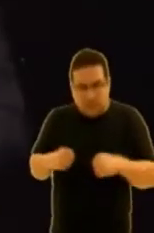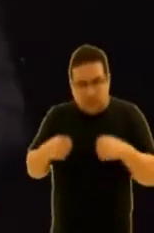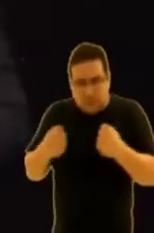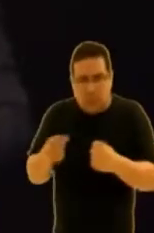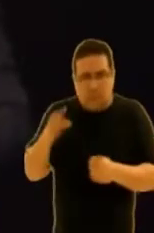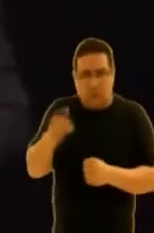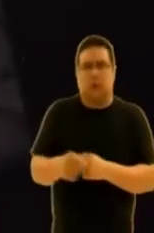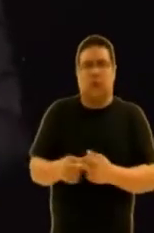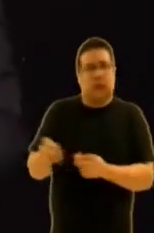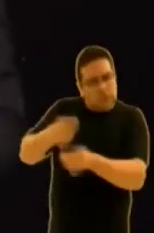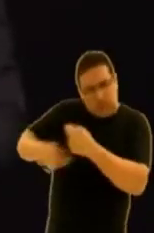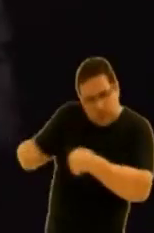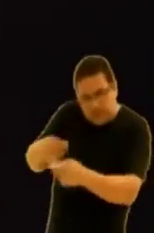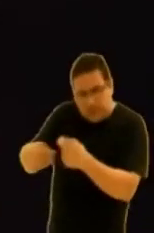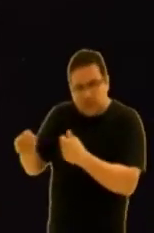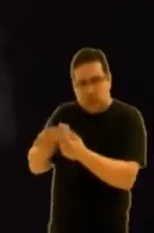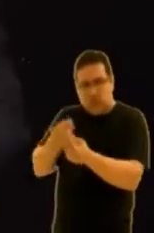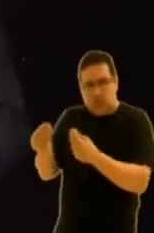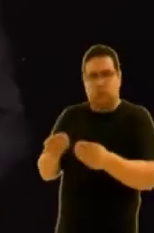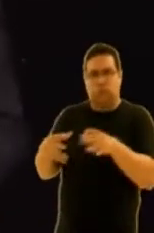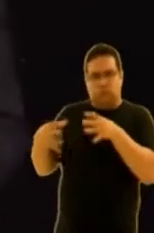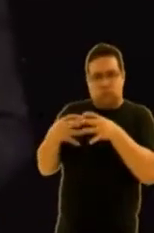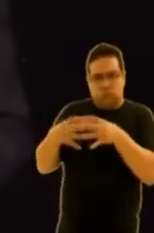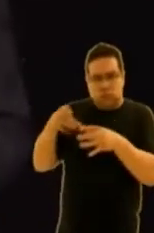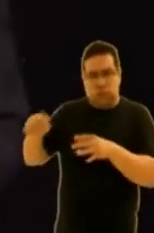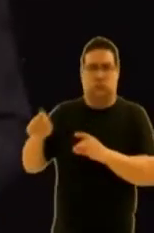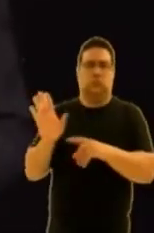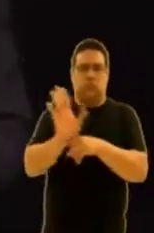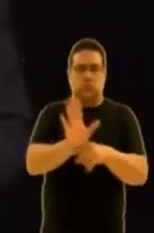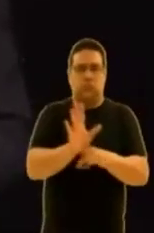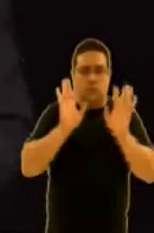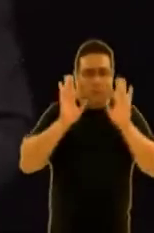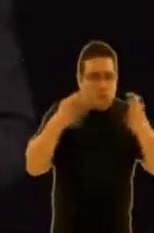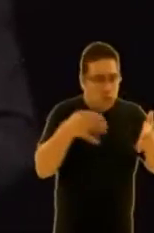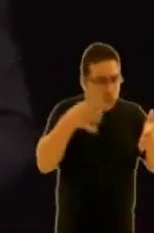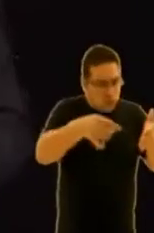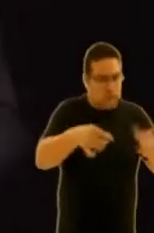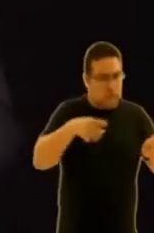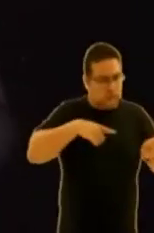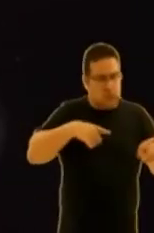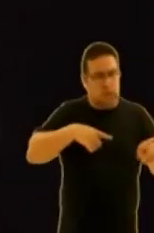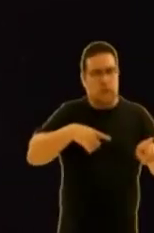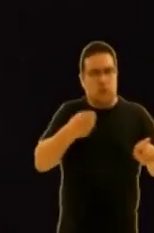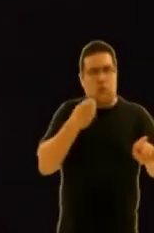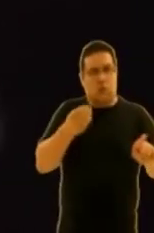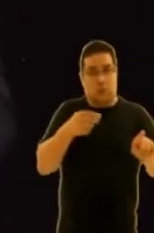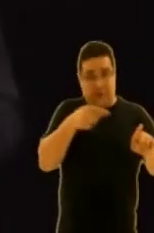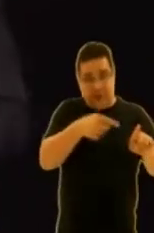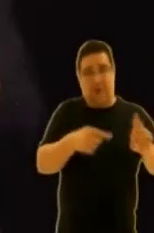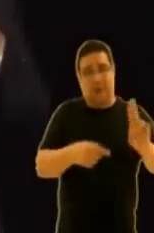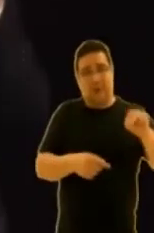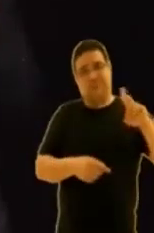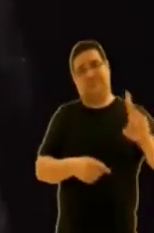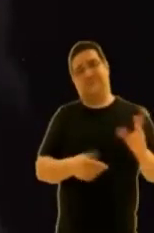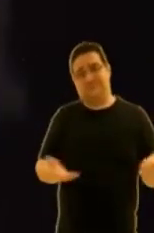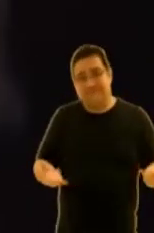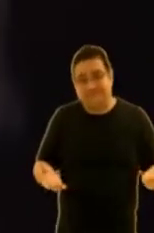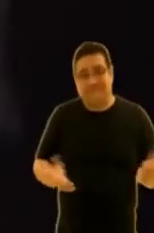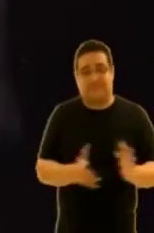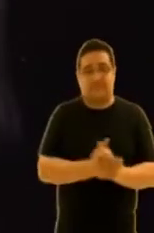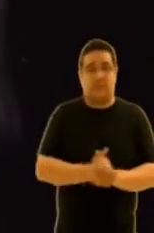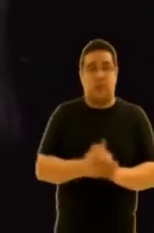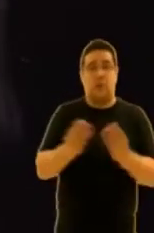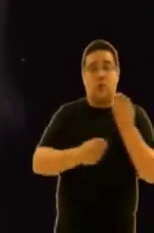apoio e negociação que envolveu, em grande medida, aqui a Undime. Para o